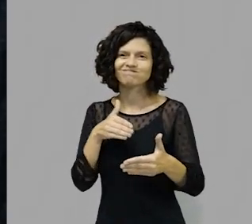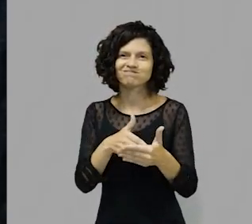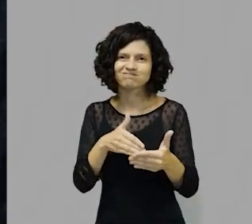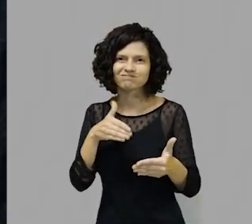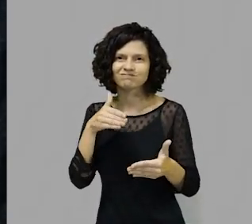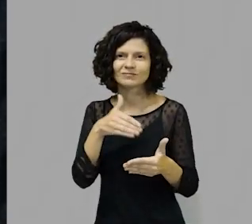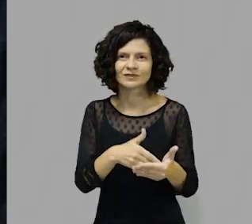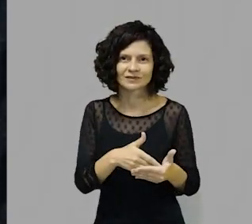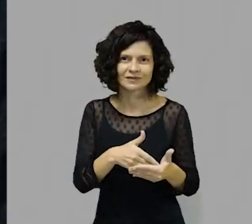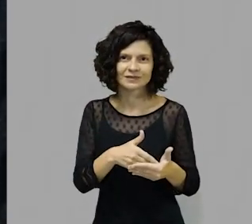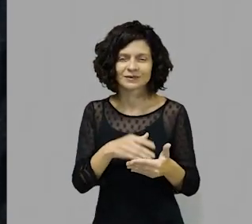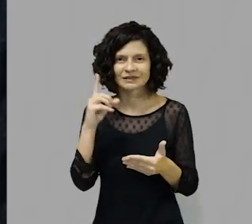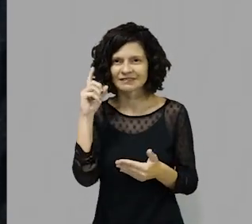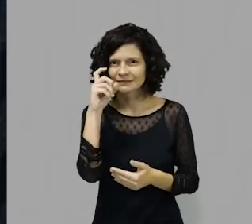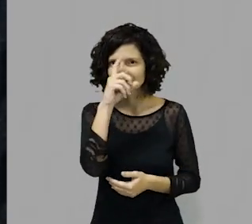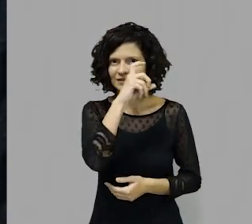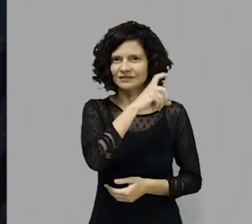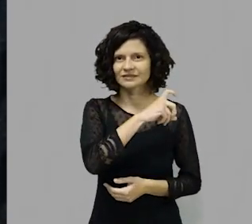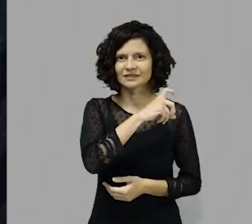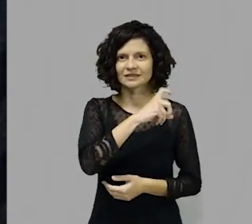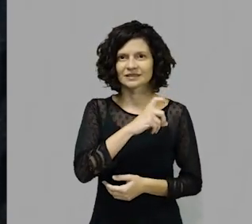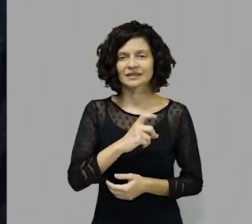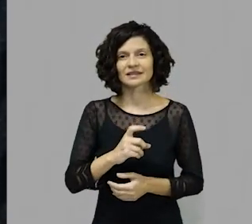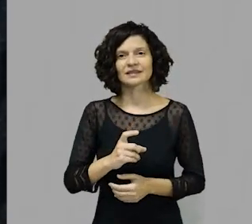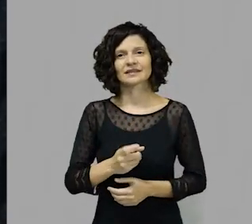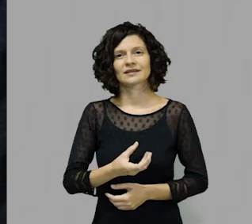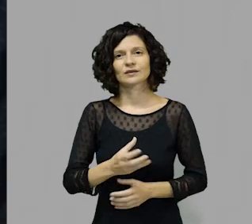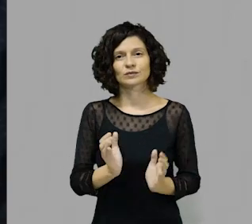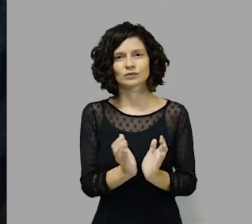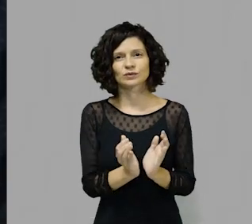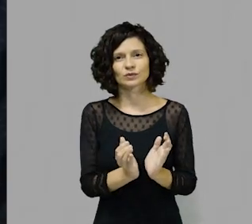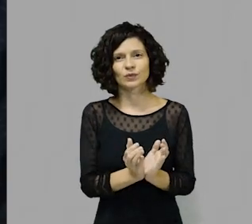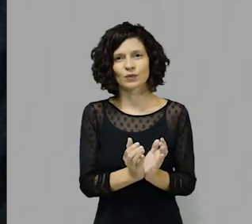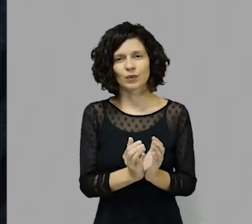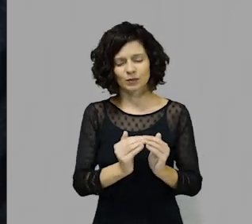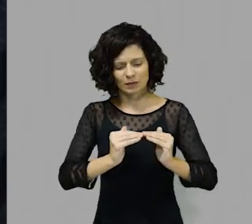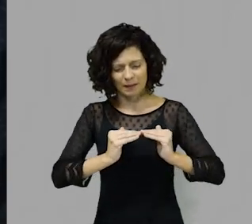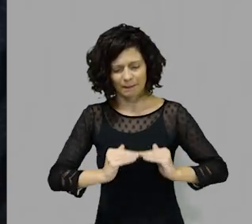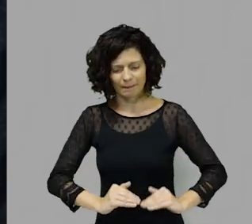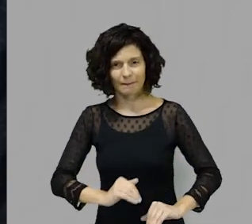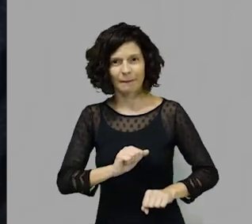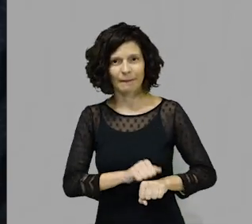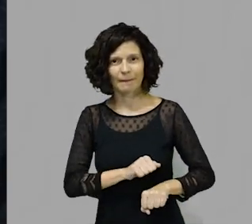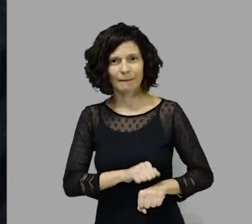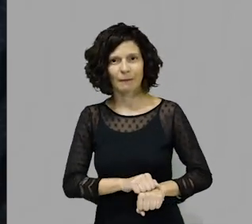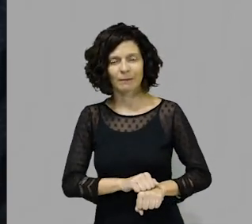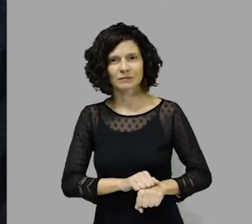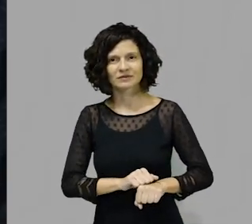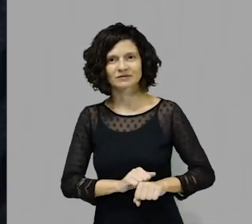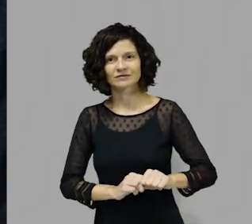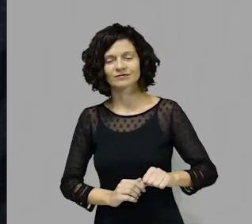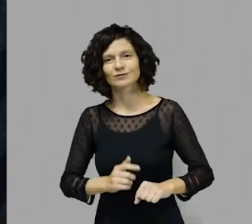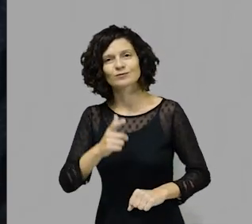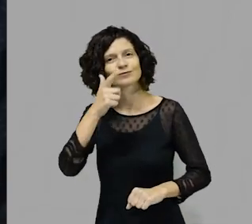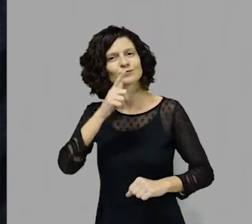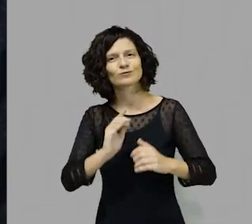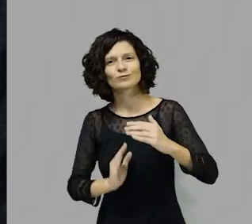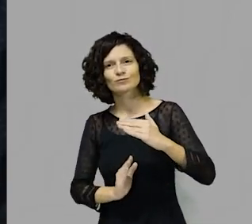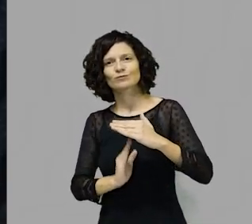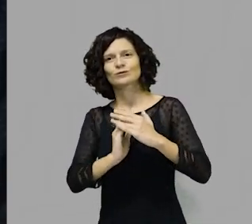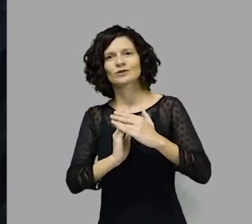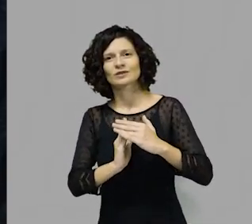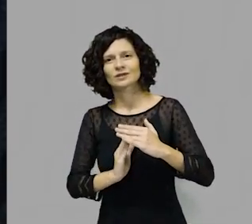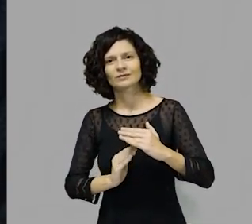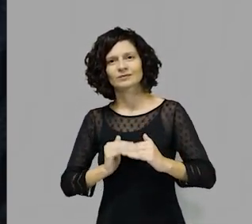que muitas pessoas que estão nas classes mais baixas consigam ascender, consigam subir de condição de vida, subir